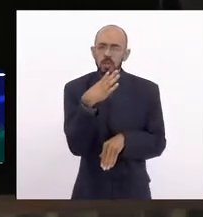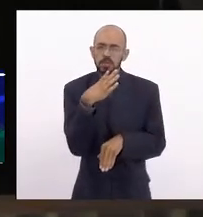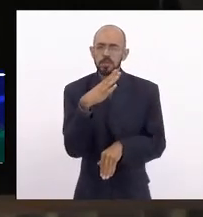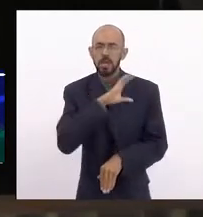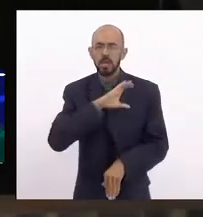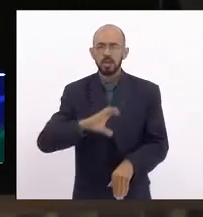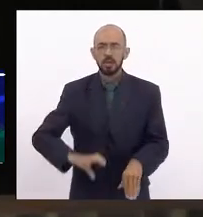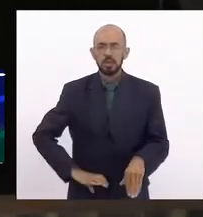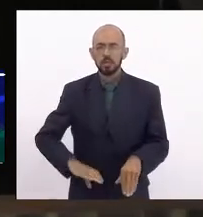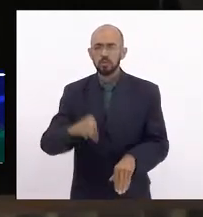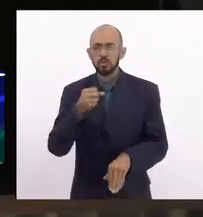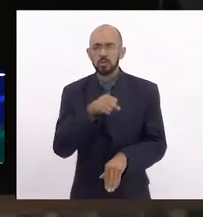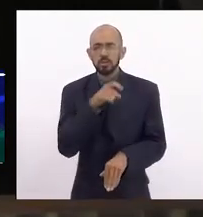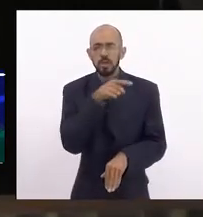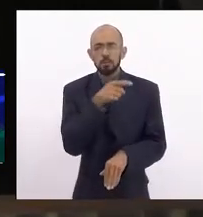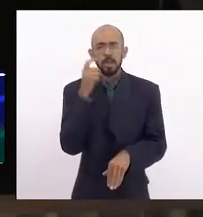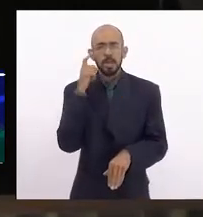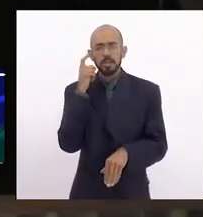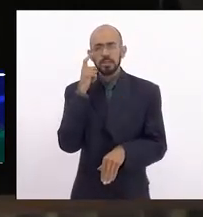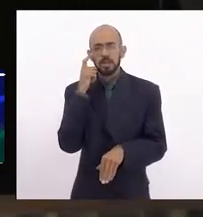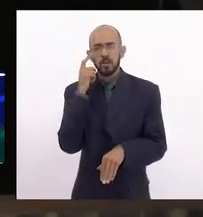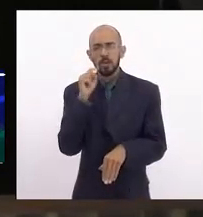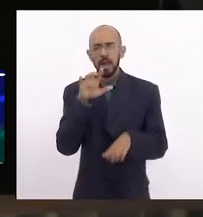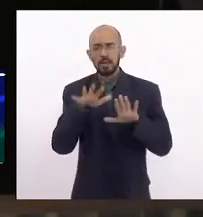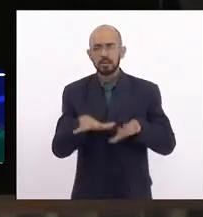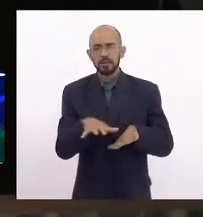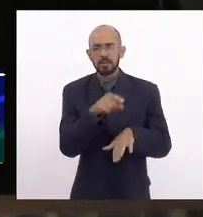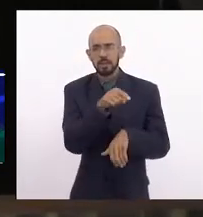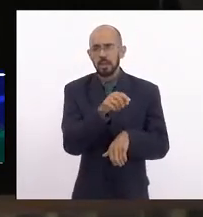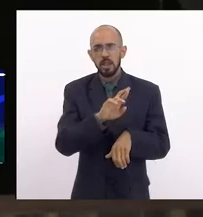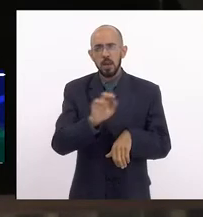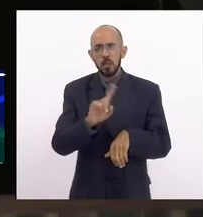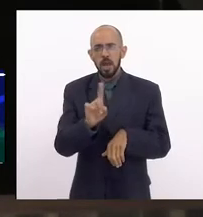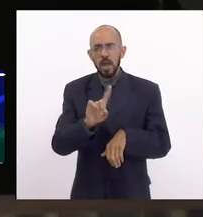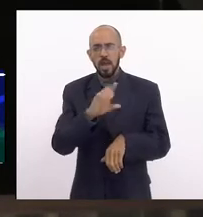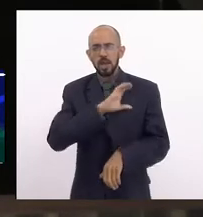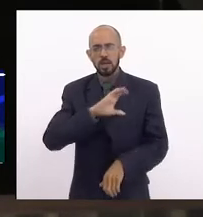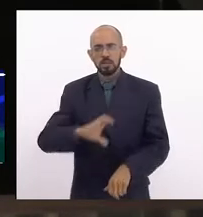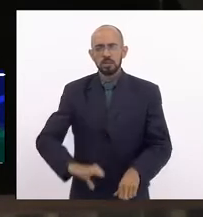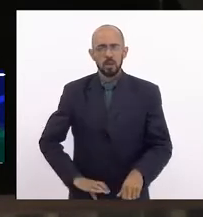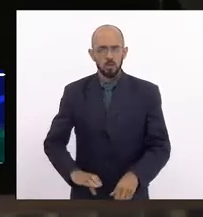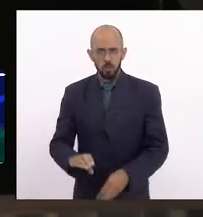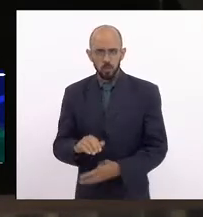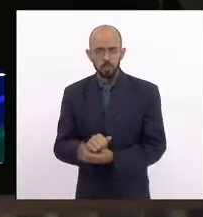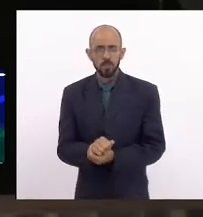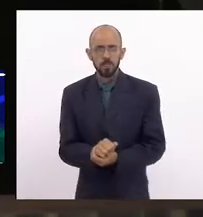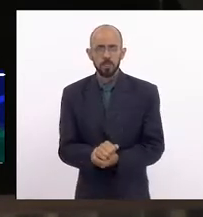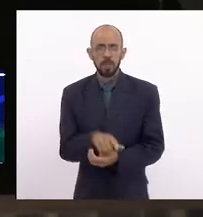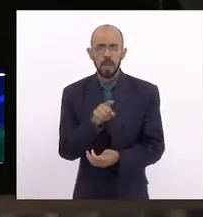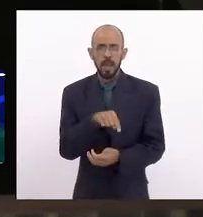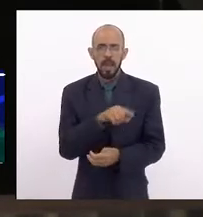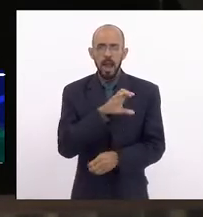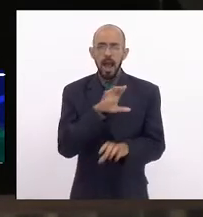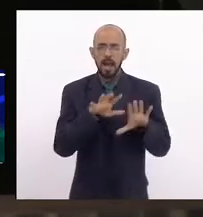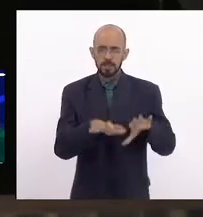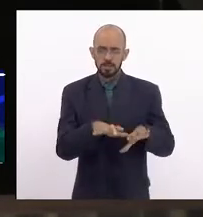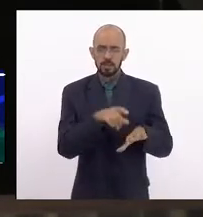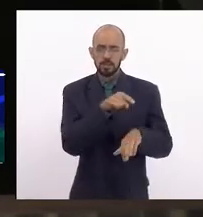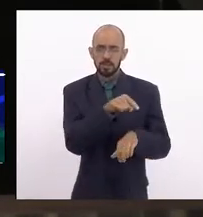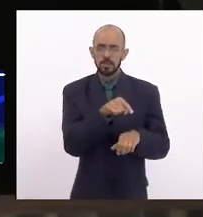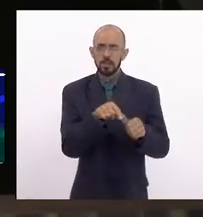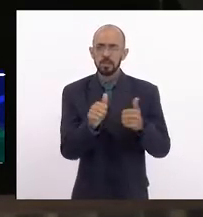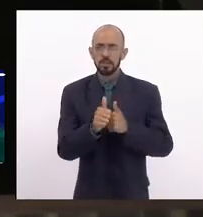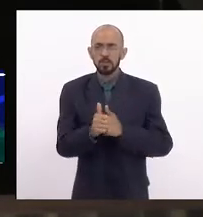se pensam que isso não é cristão e eu tô cristianismo